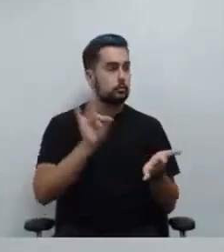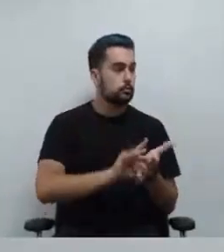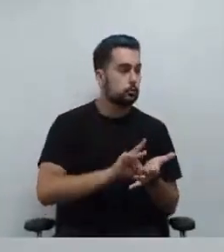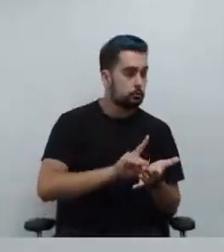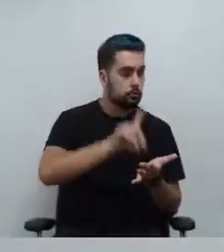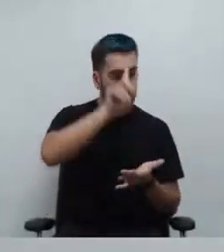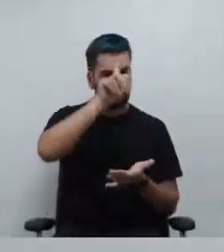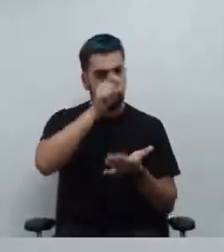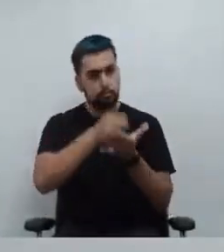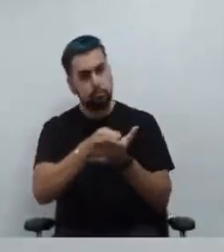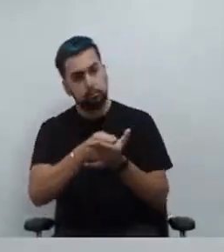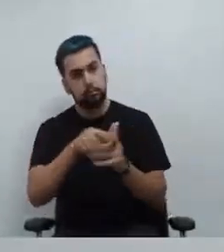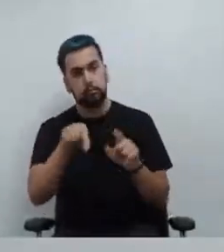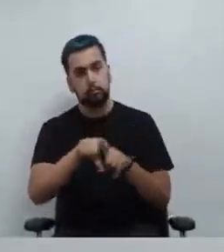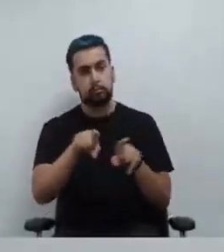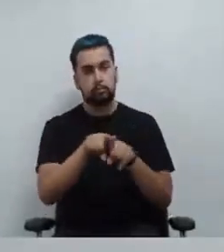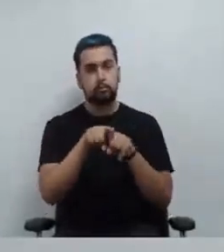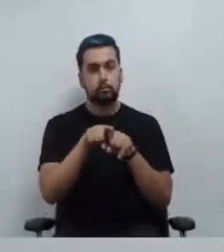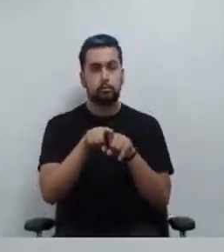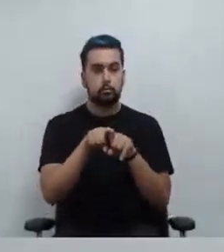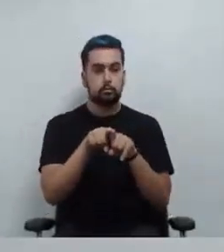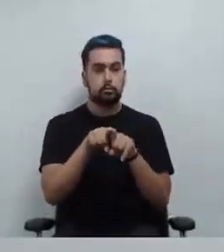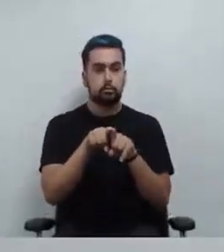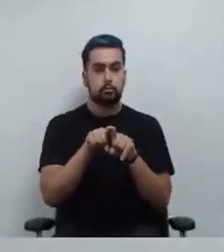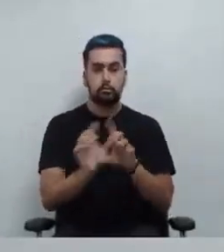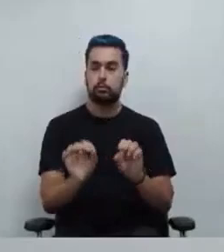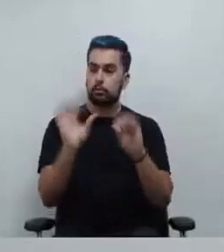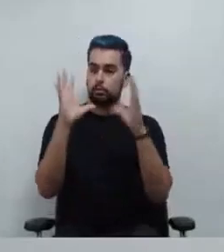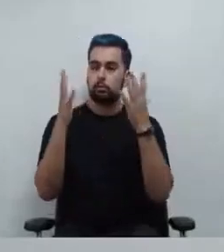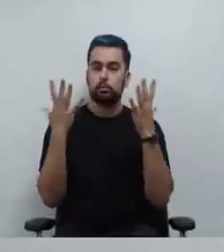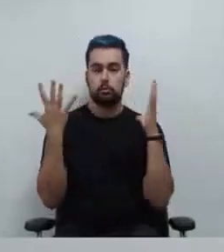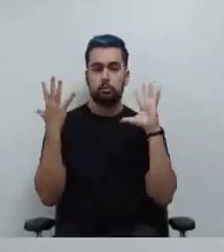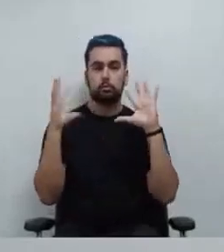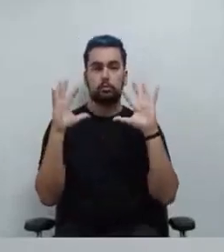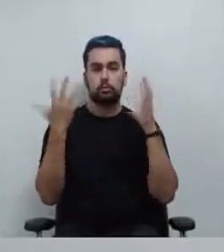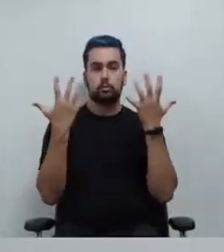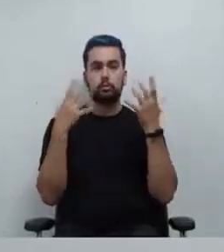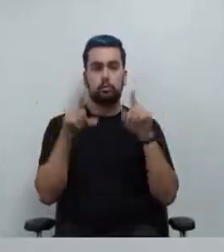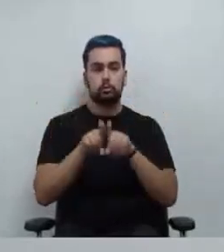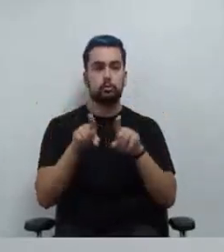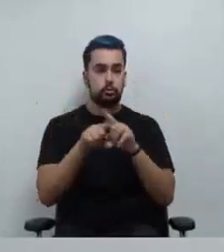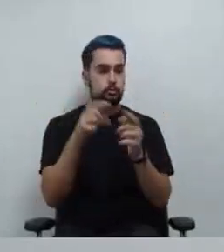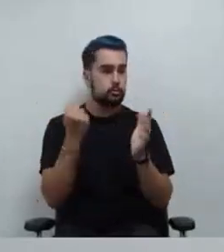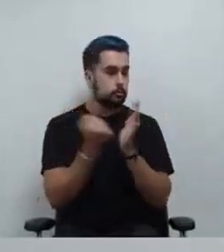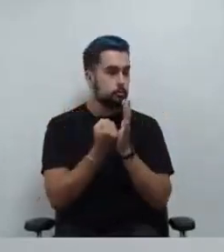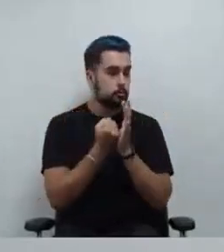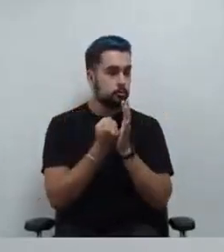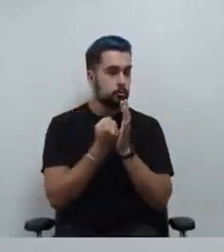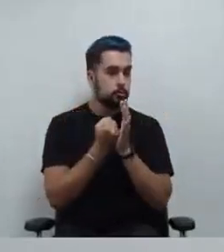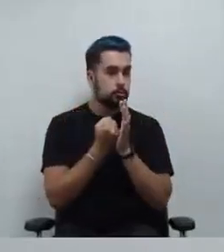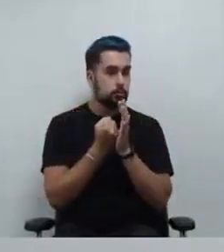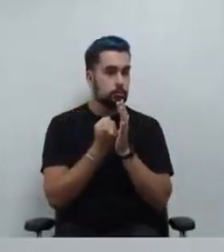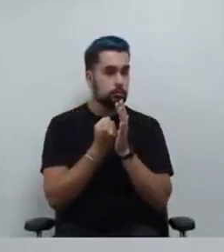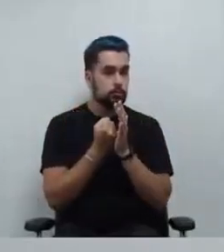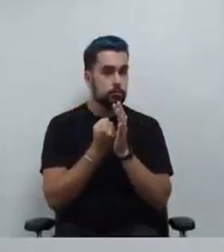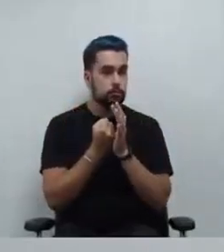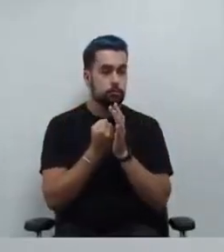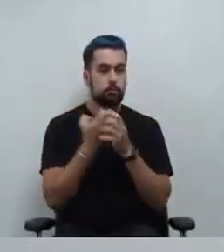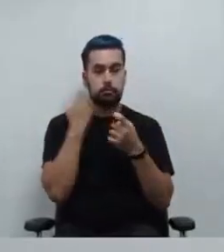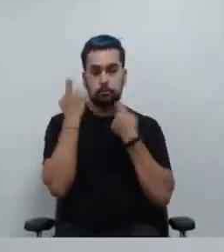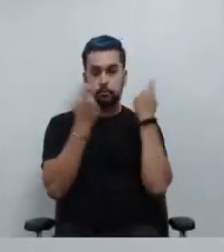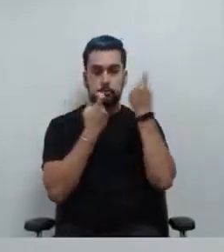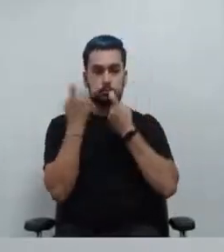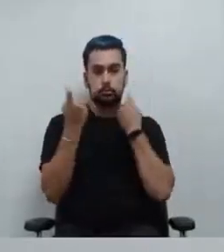as demandas e aquilo que eventualmente aparecia nos registros, né, que trazia no primeiro momento, uma